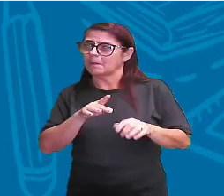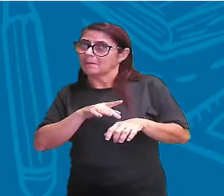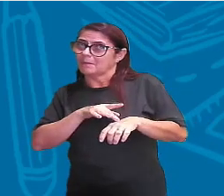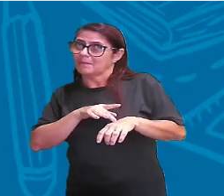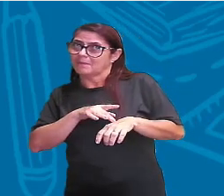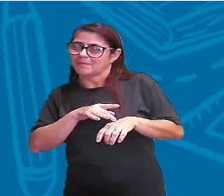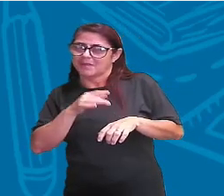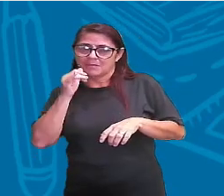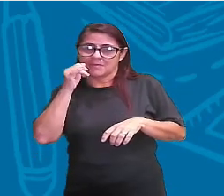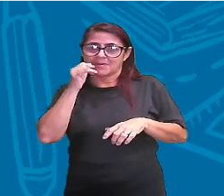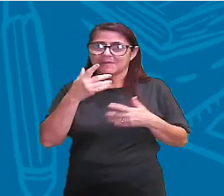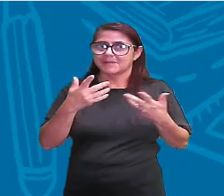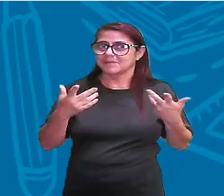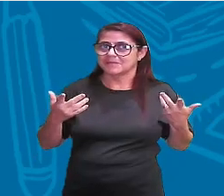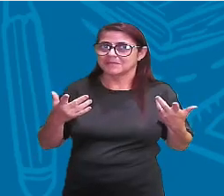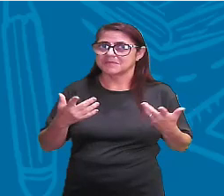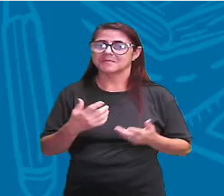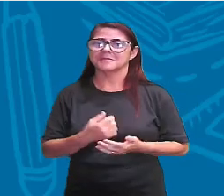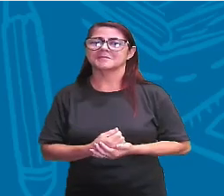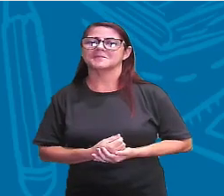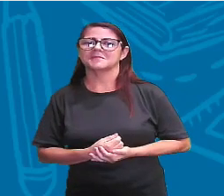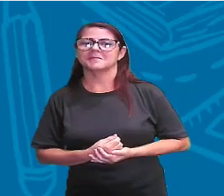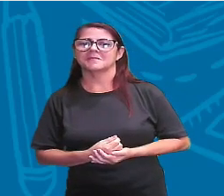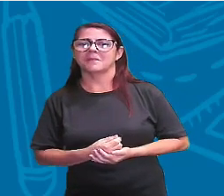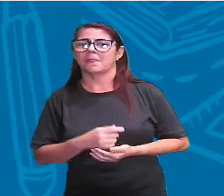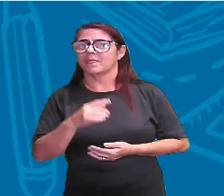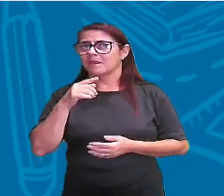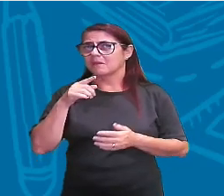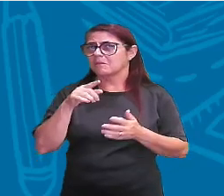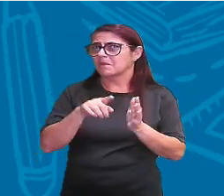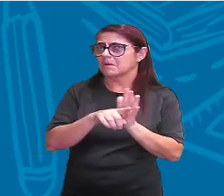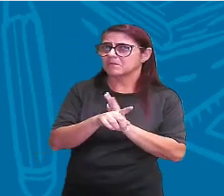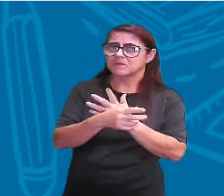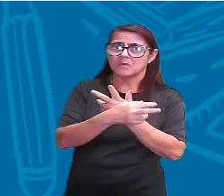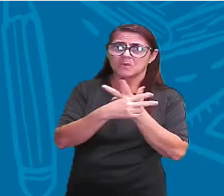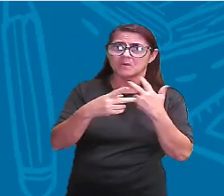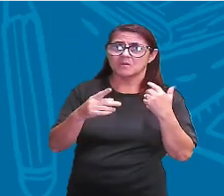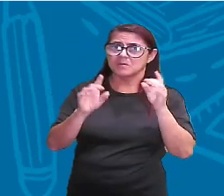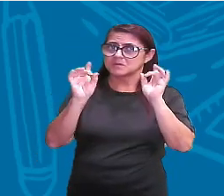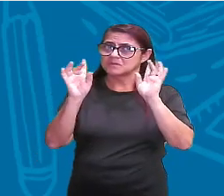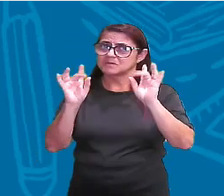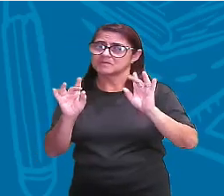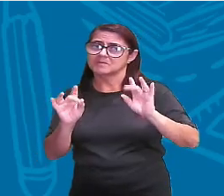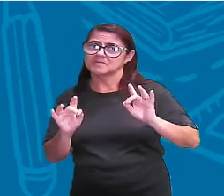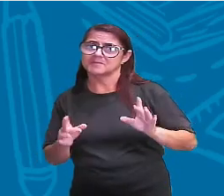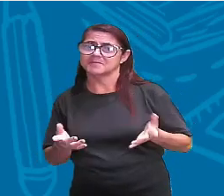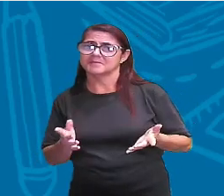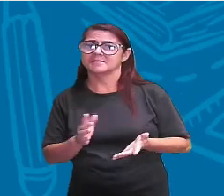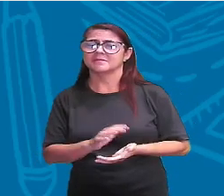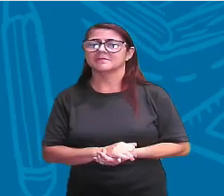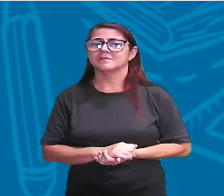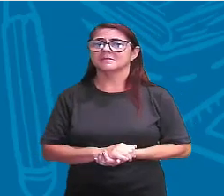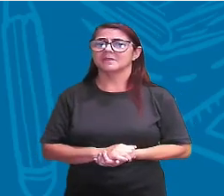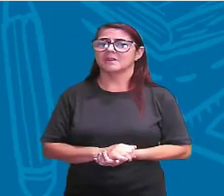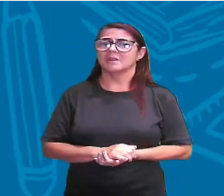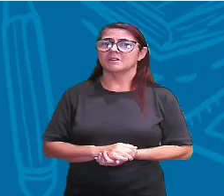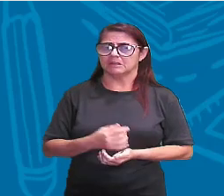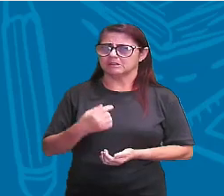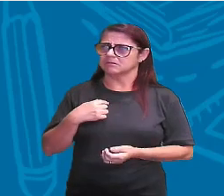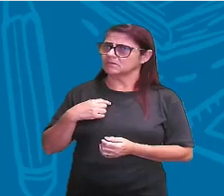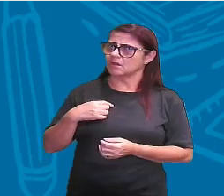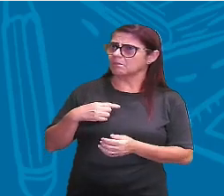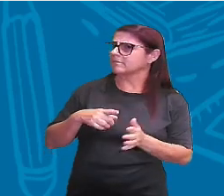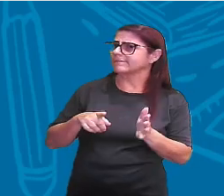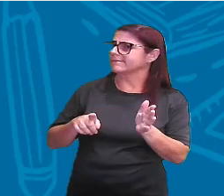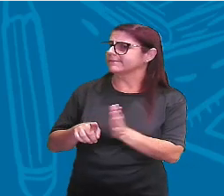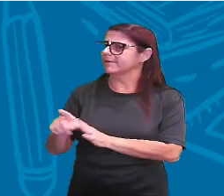a gente está paquerando alguém ou quer saber alguma informação sobre determinada pessoa especial. E tem a primeira, que é a forma direta, que a gente